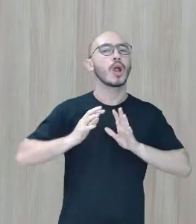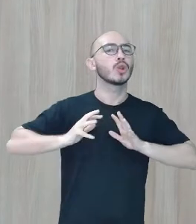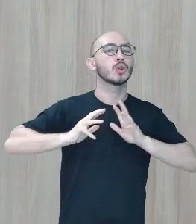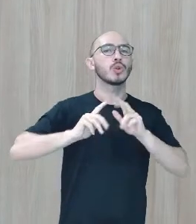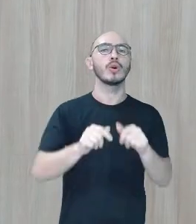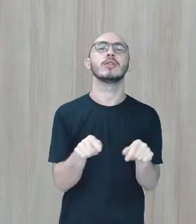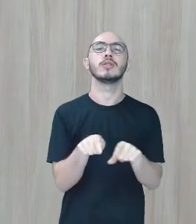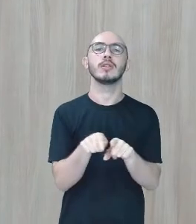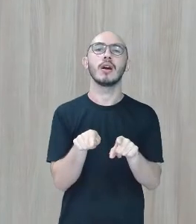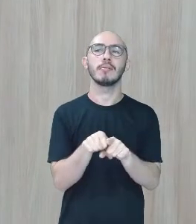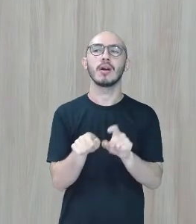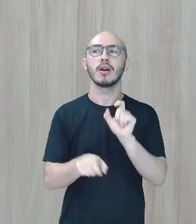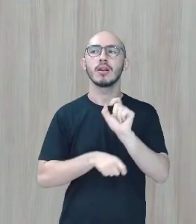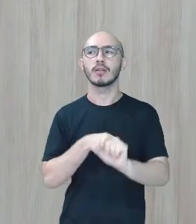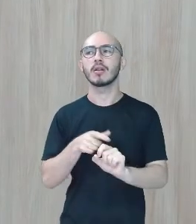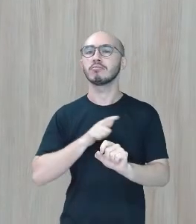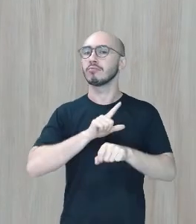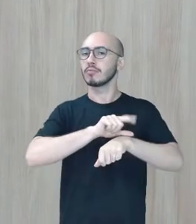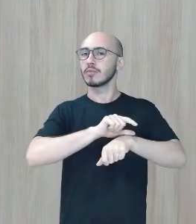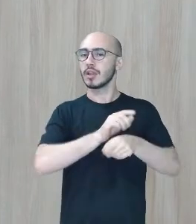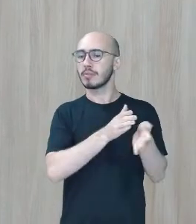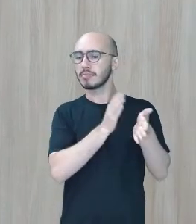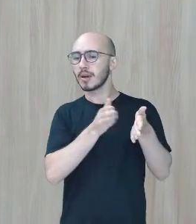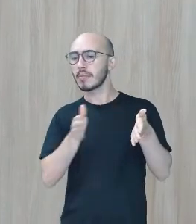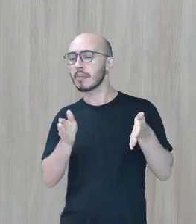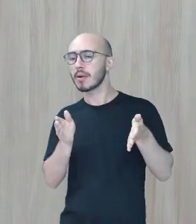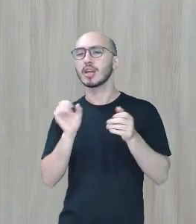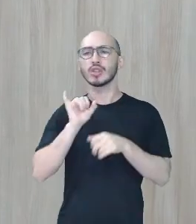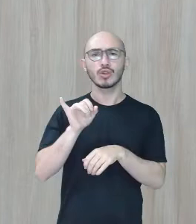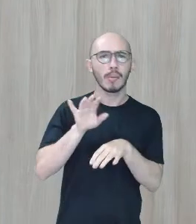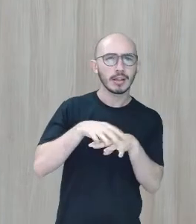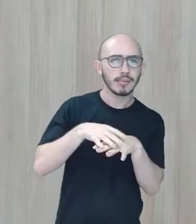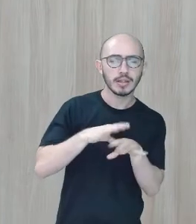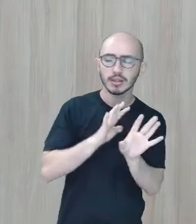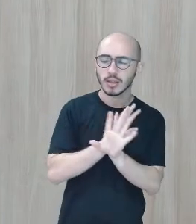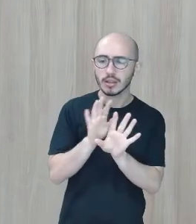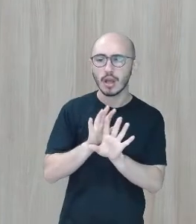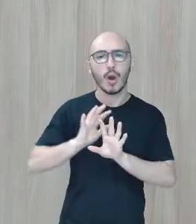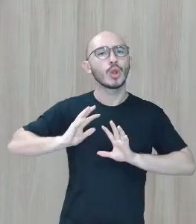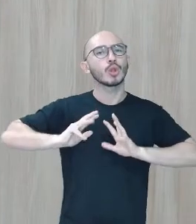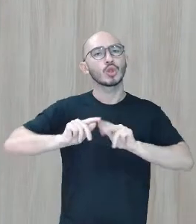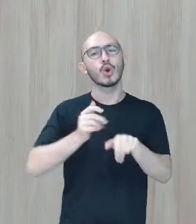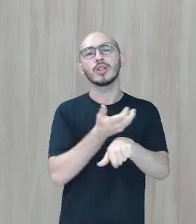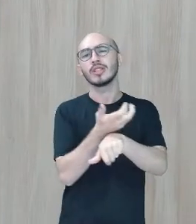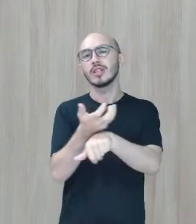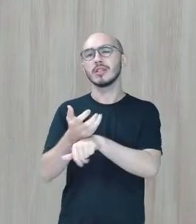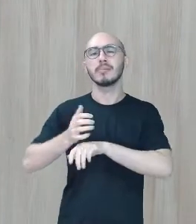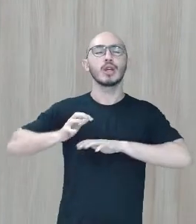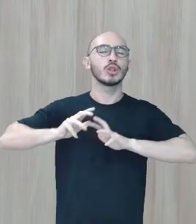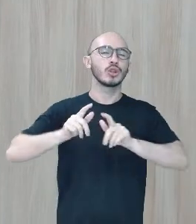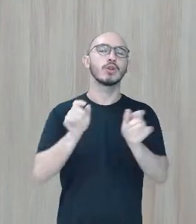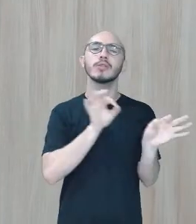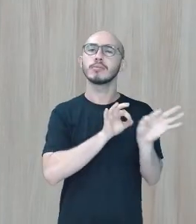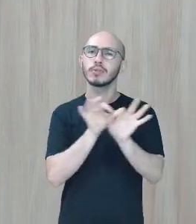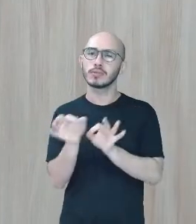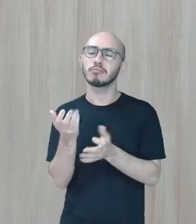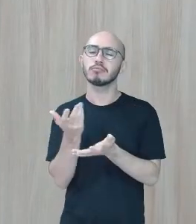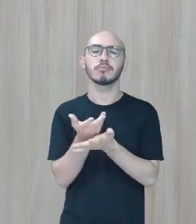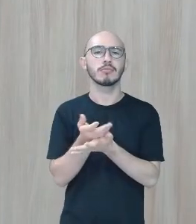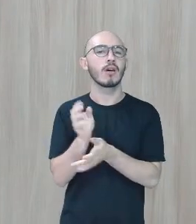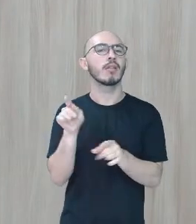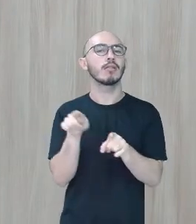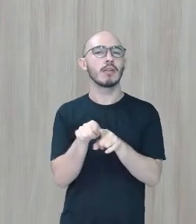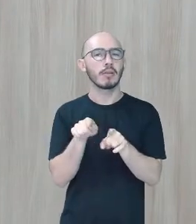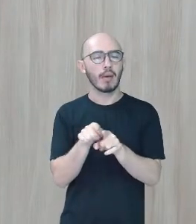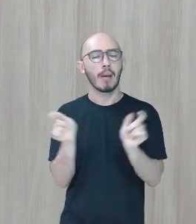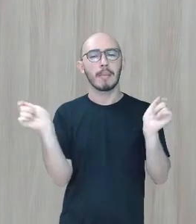as aulas nas ordens cronológicas, não só de matemática, mas também de todas as outras disciplinas, certo? E lá